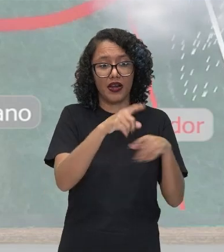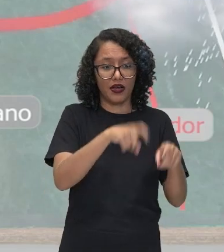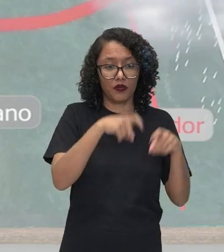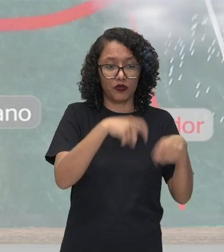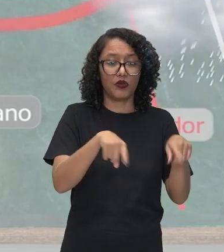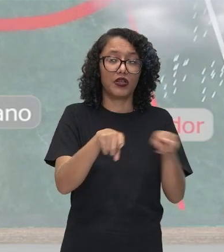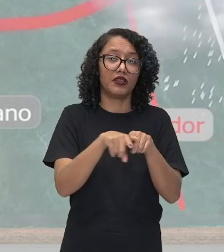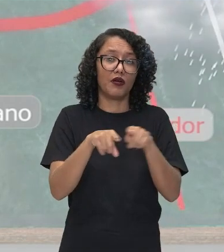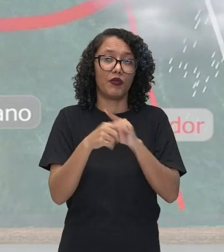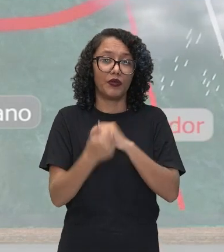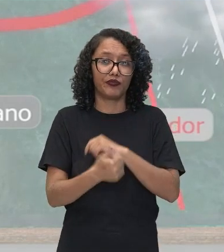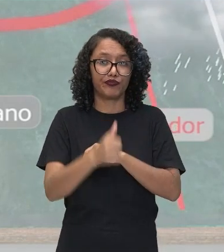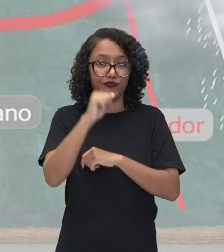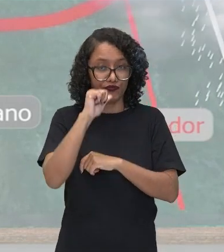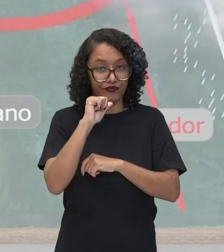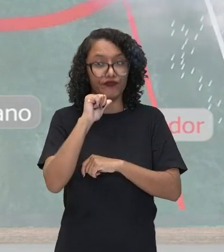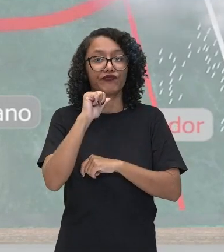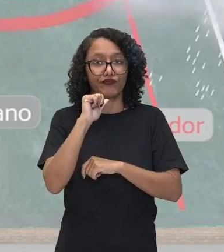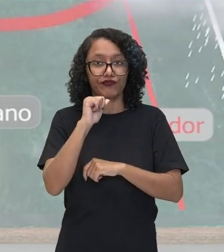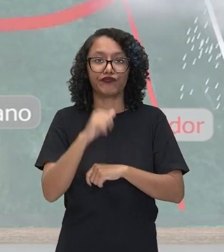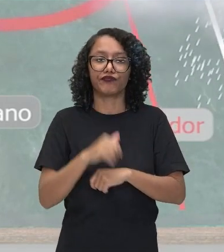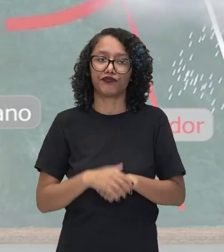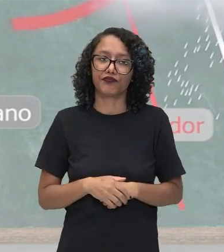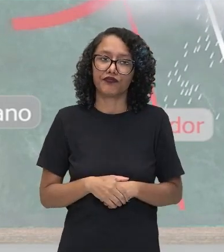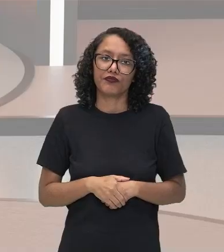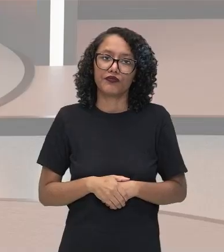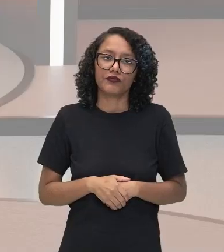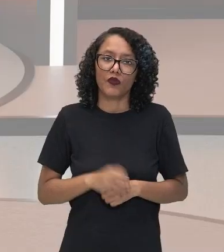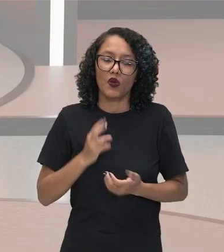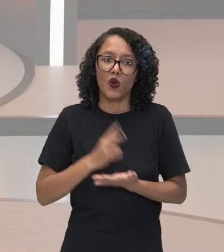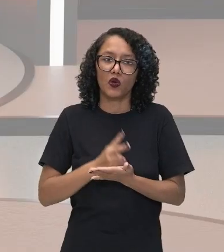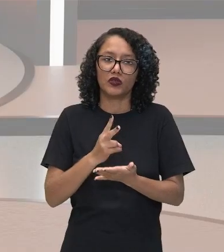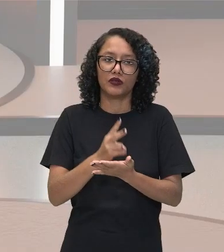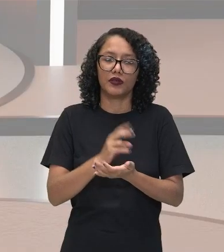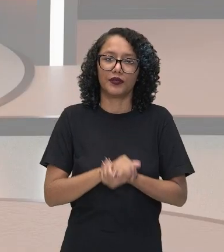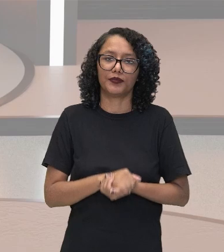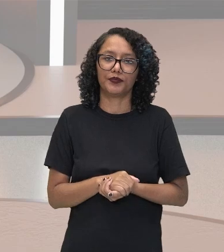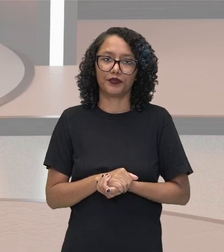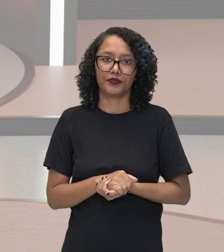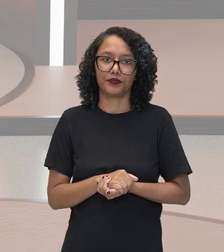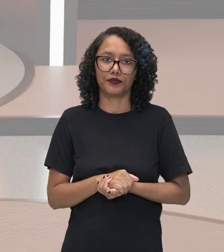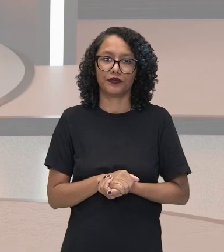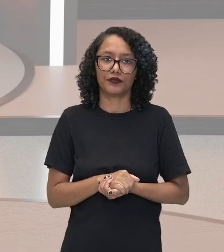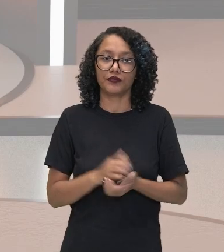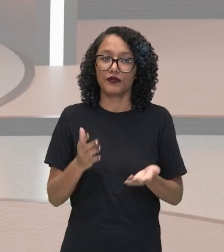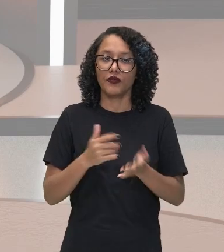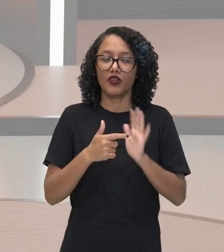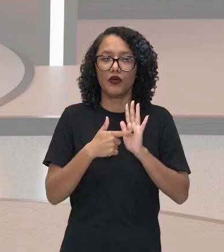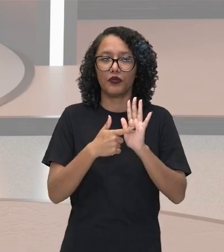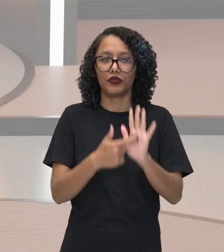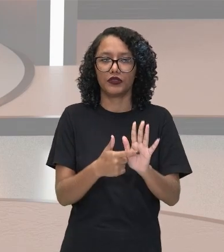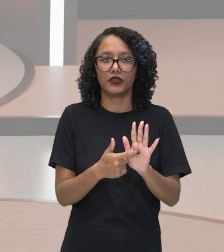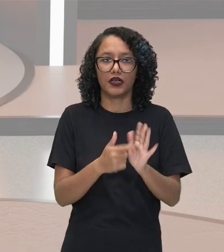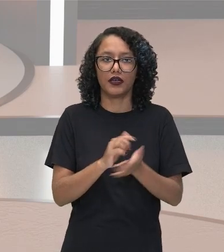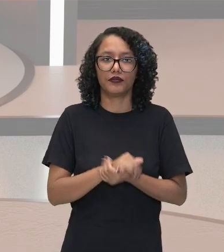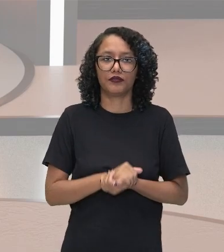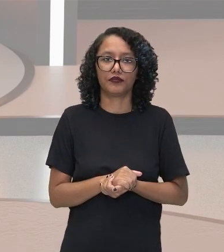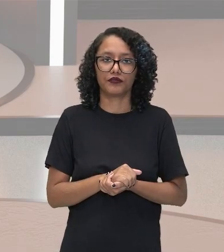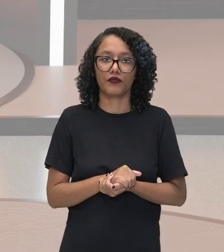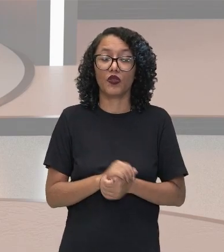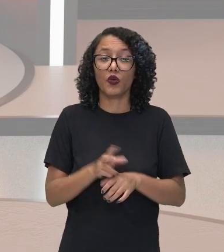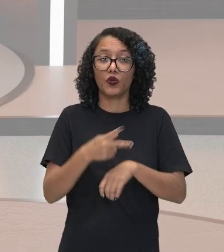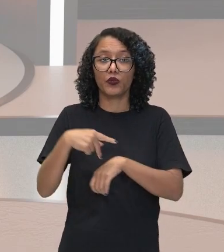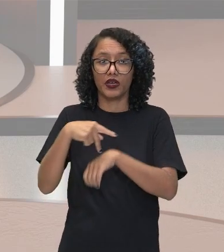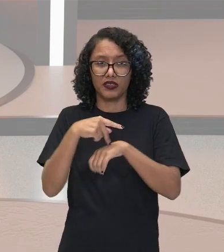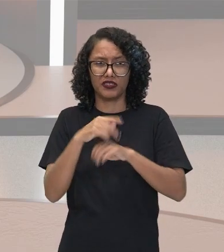o consumo humano. Vamos seguir agora na nossa aula apresentando para vocês quais são esses países.